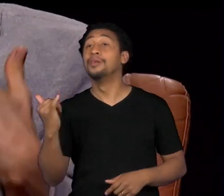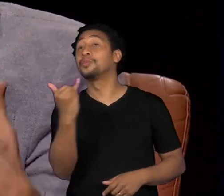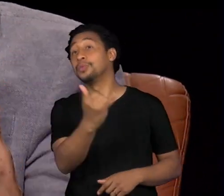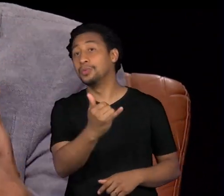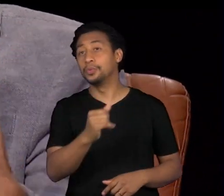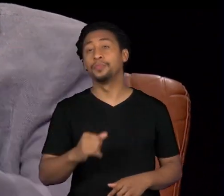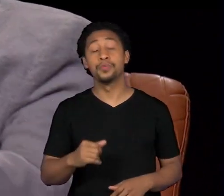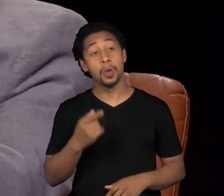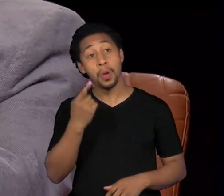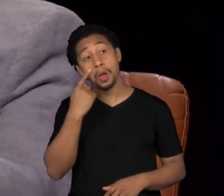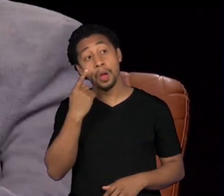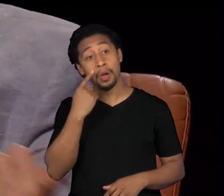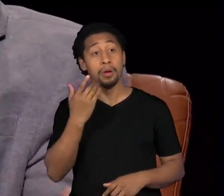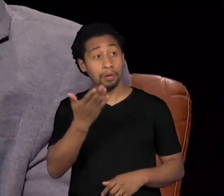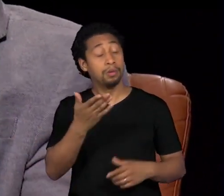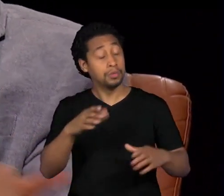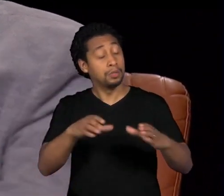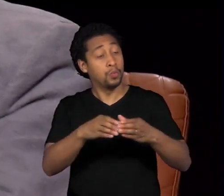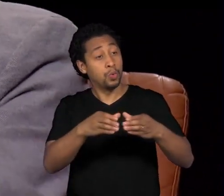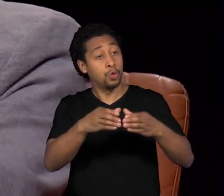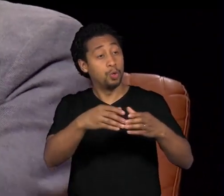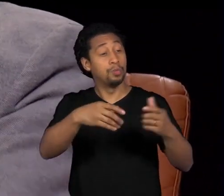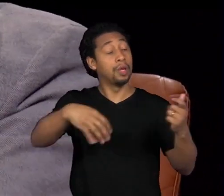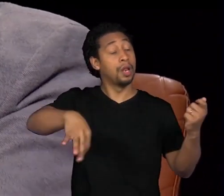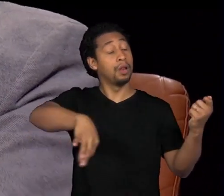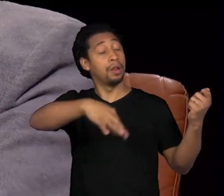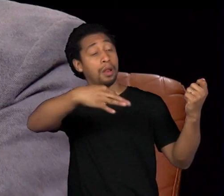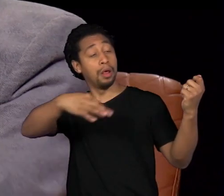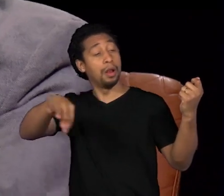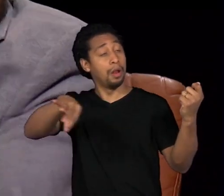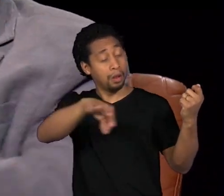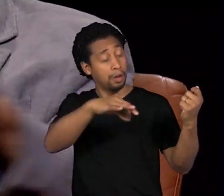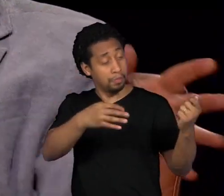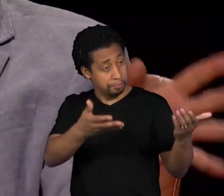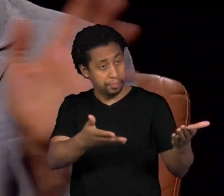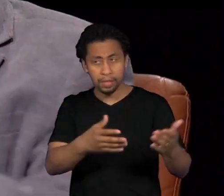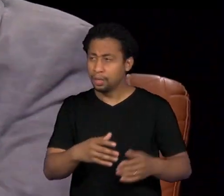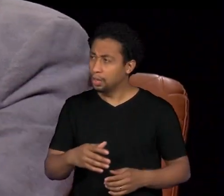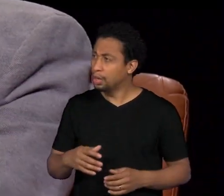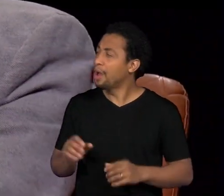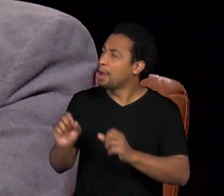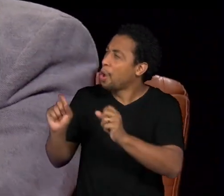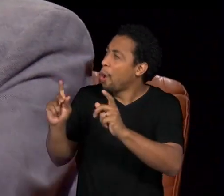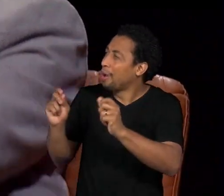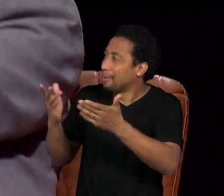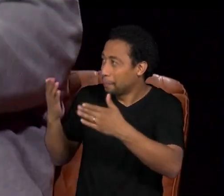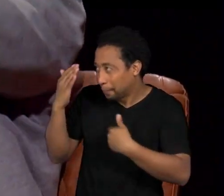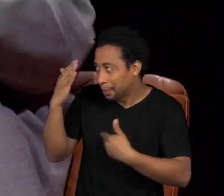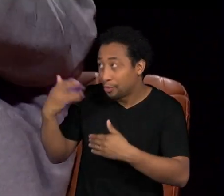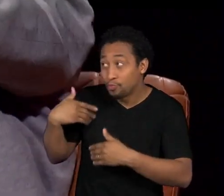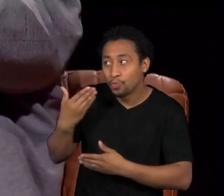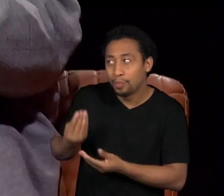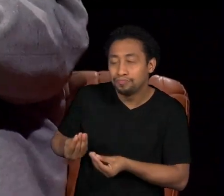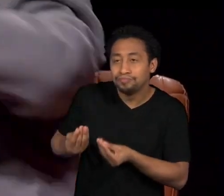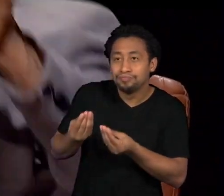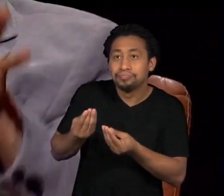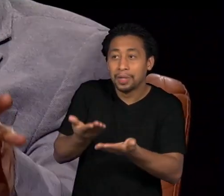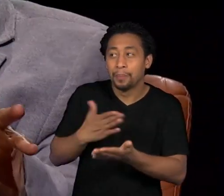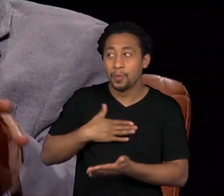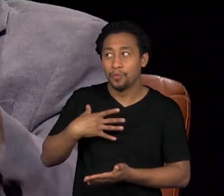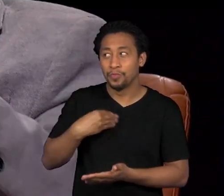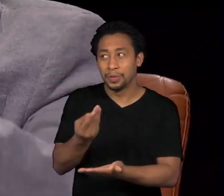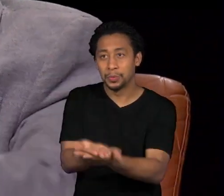cultiváveis da Orquestra Sinfônica toca violino aí el disse ah então poto vou botar para estudar violino como como se ele se